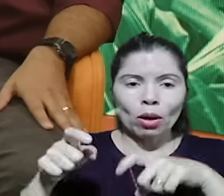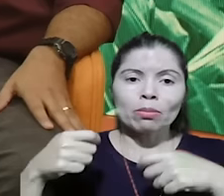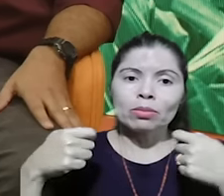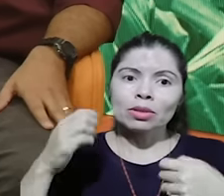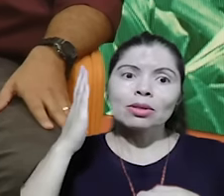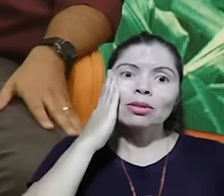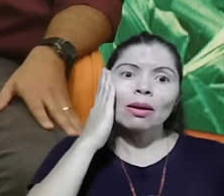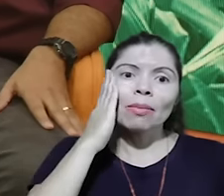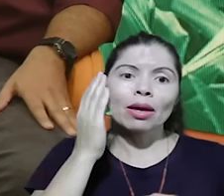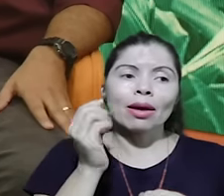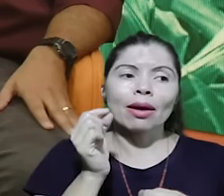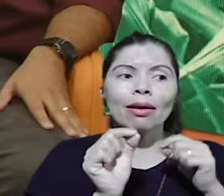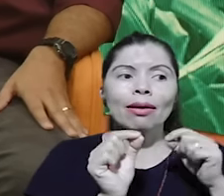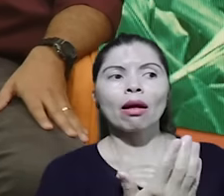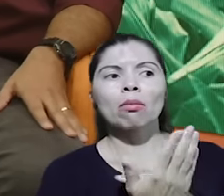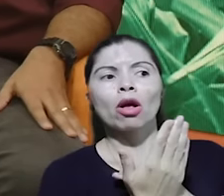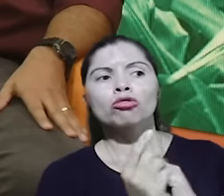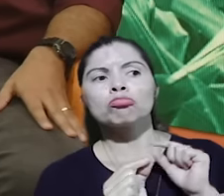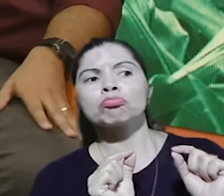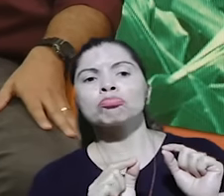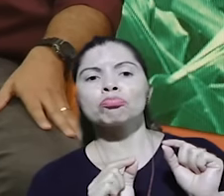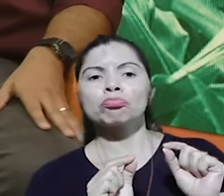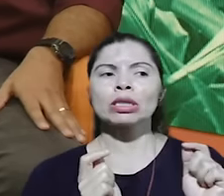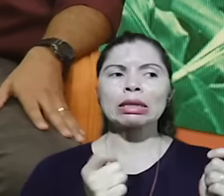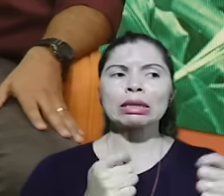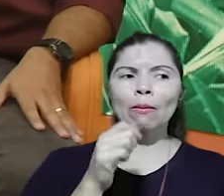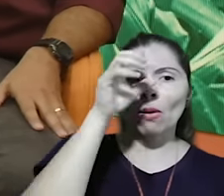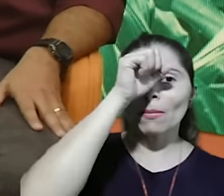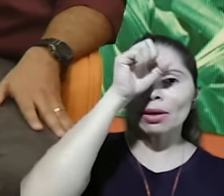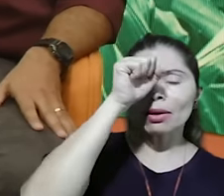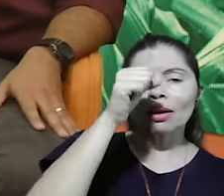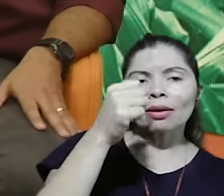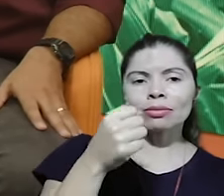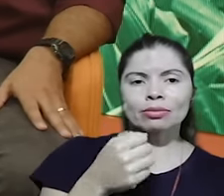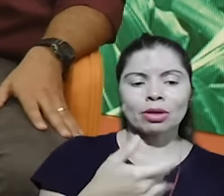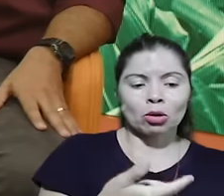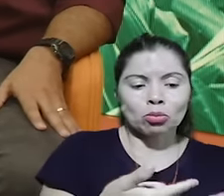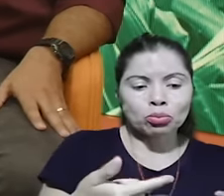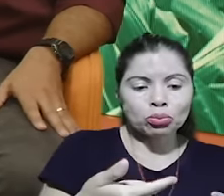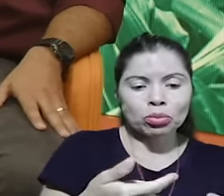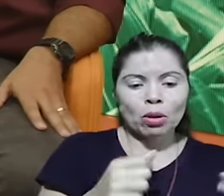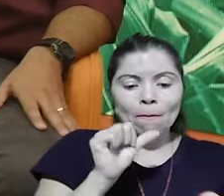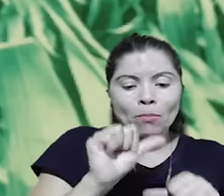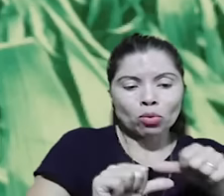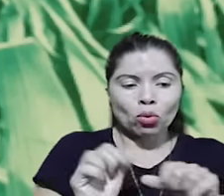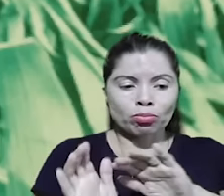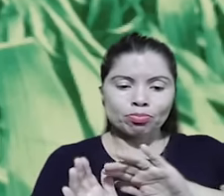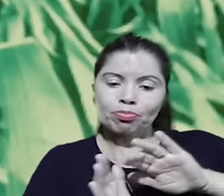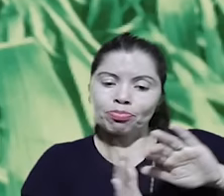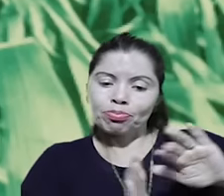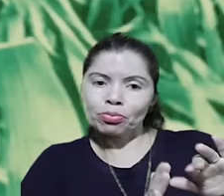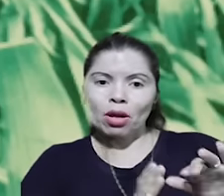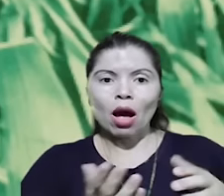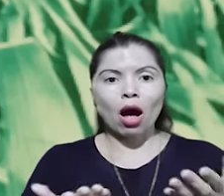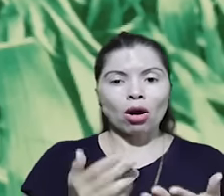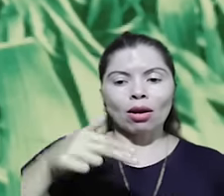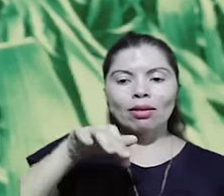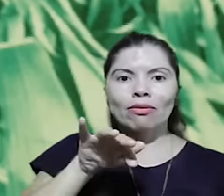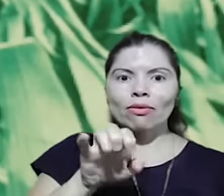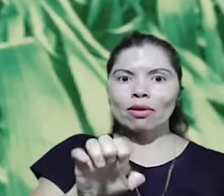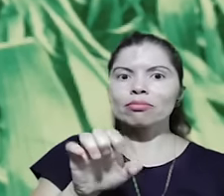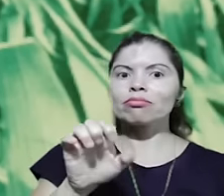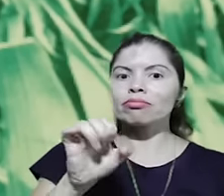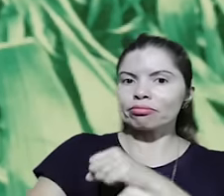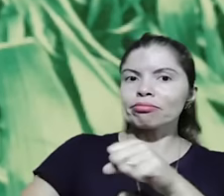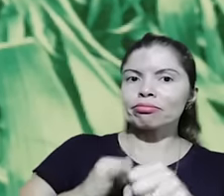fase que Ele utilizava desse a nota física pra nota eletrônica entendi e Oscar você né fez toda